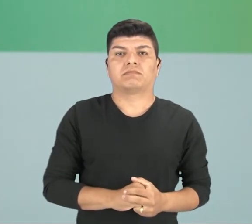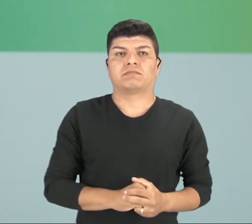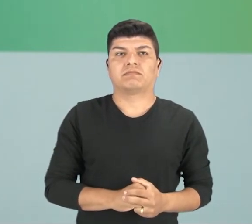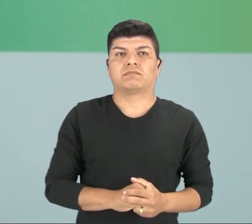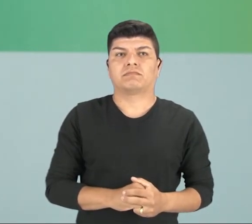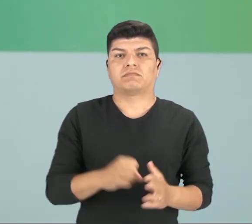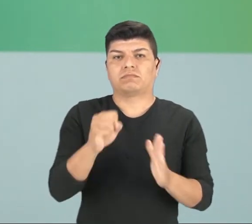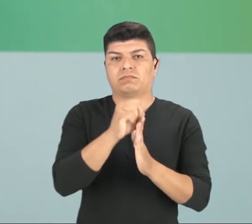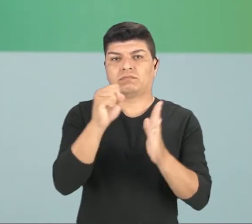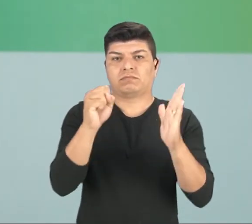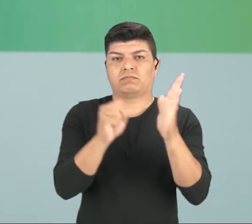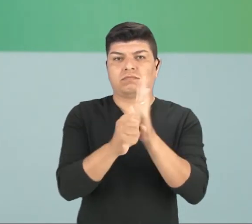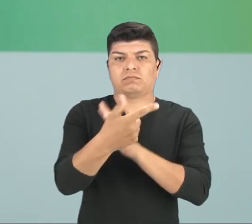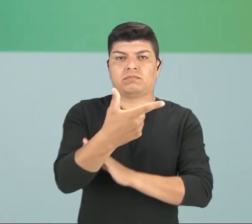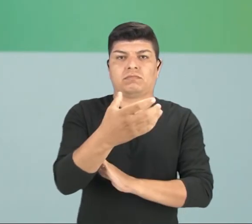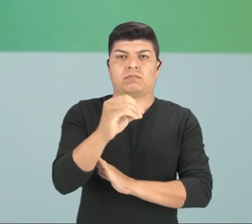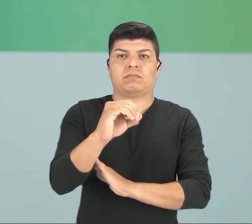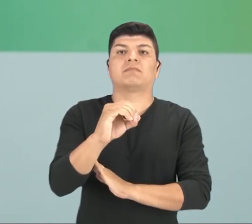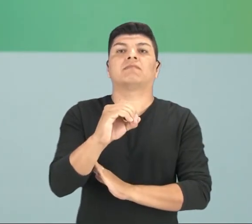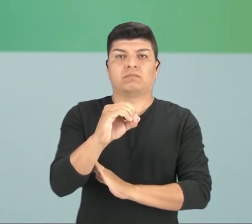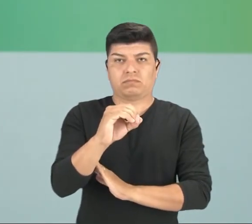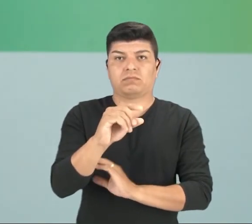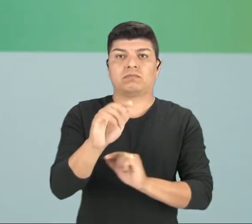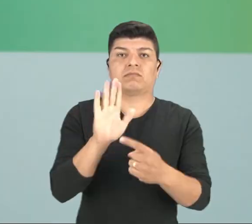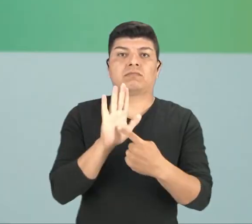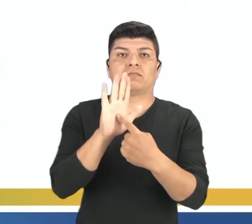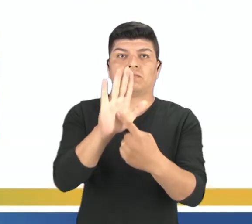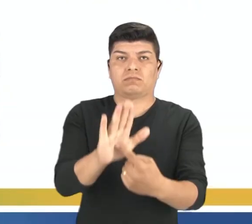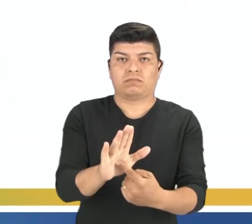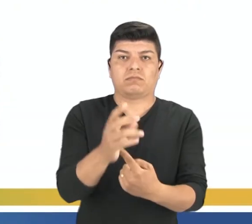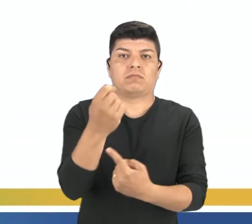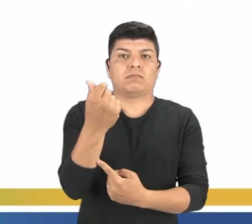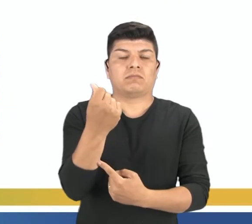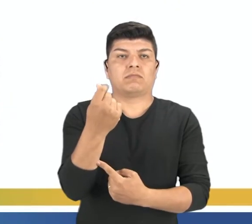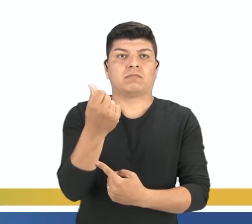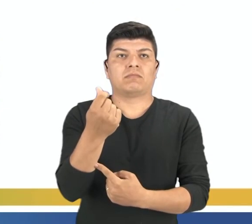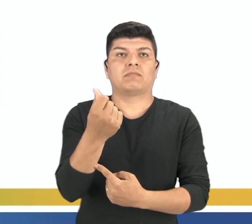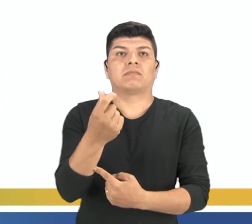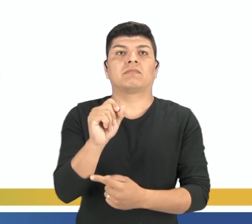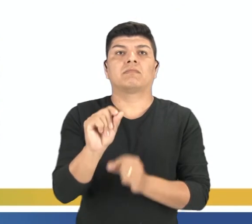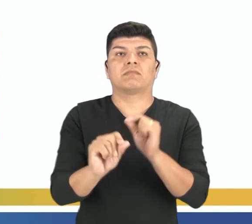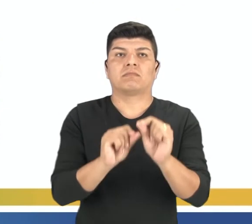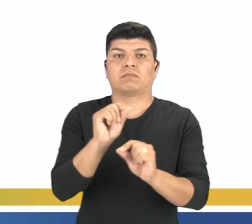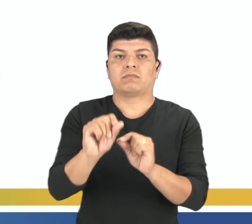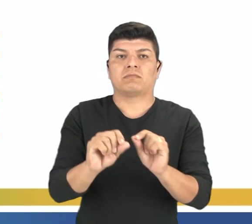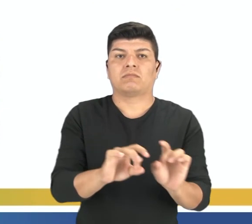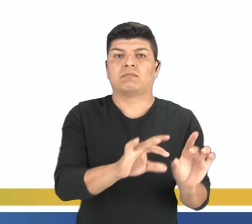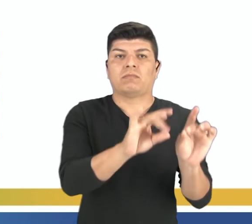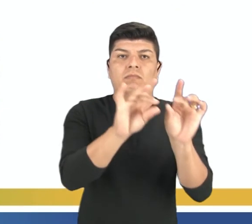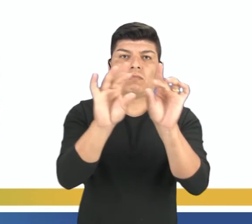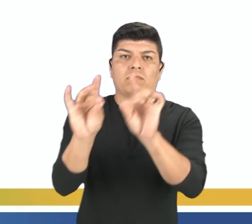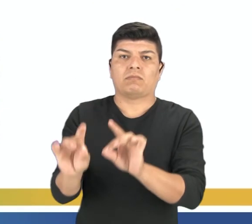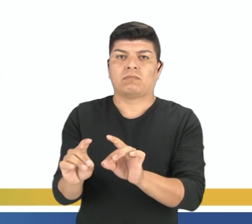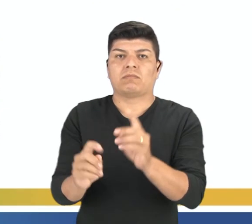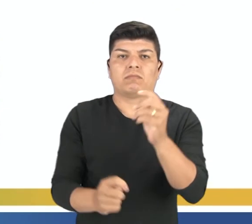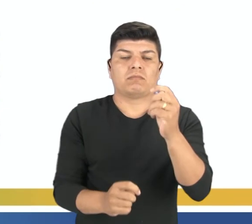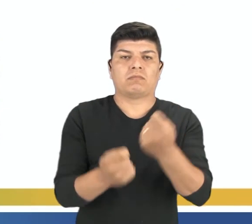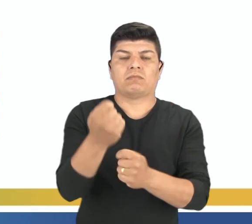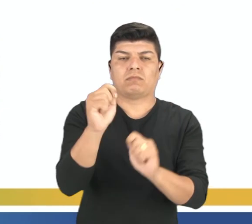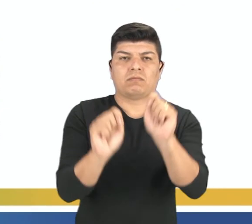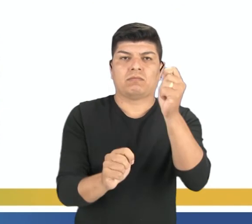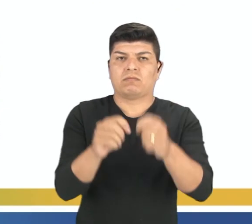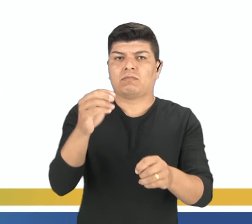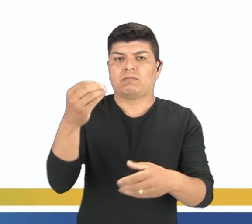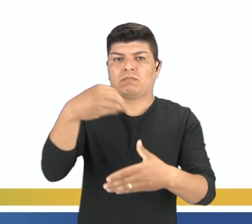No século XX, o modelo de produção capitalista criou espaços privilegiados para a instalação de indústrias no